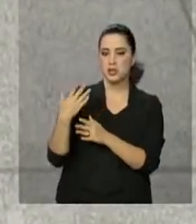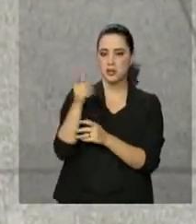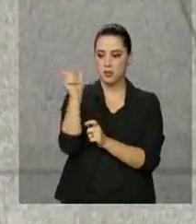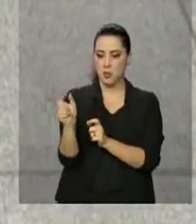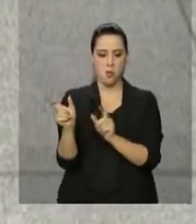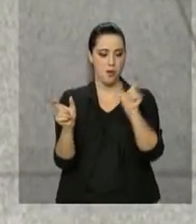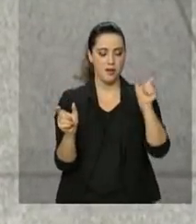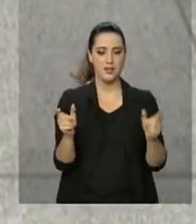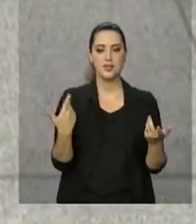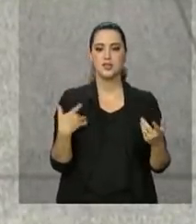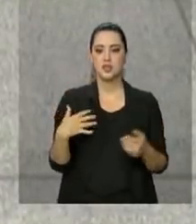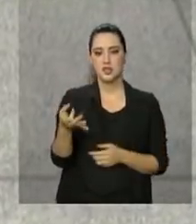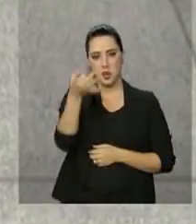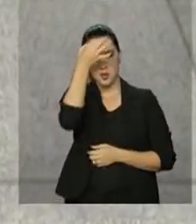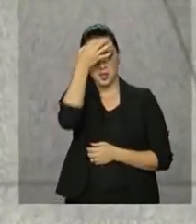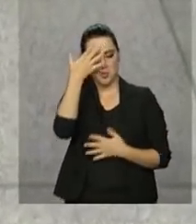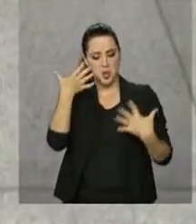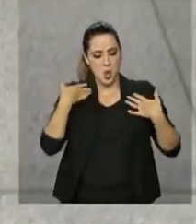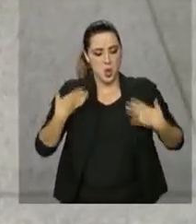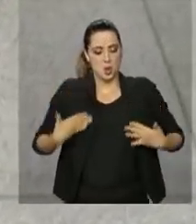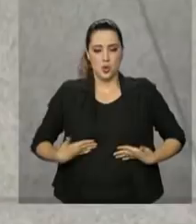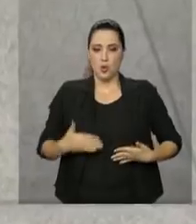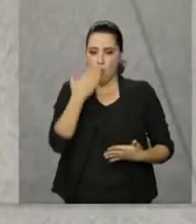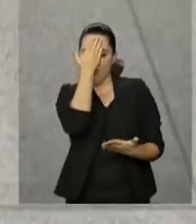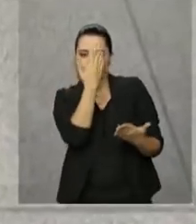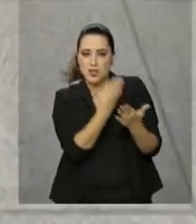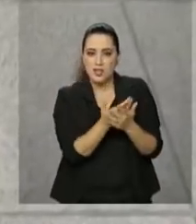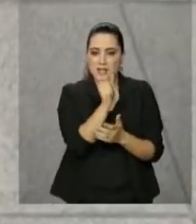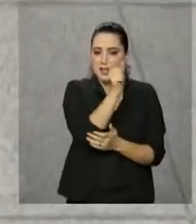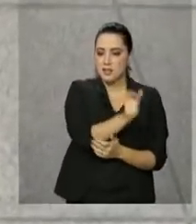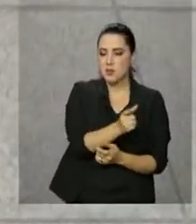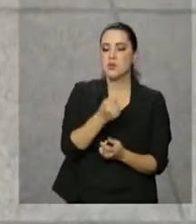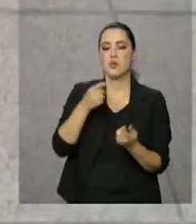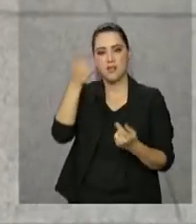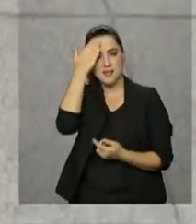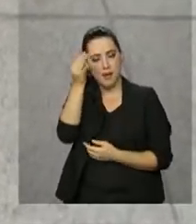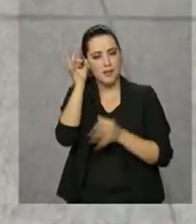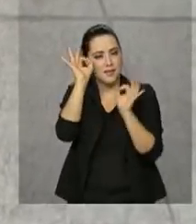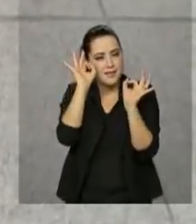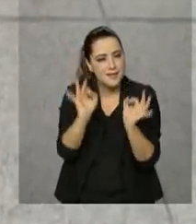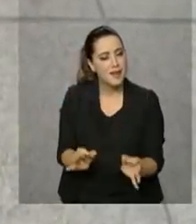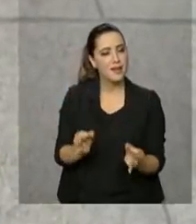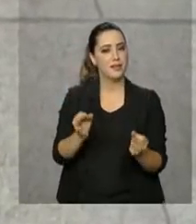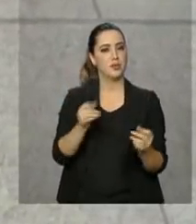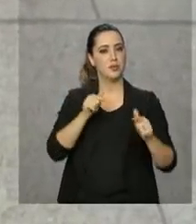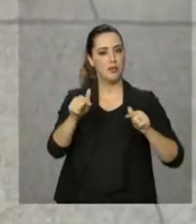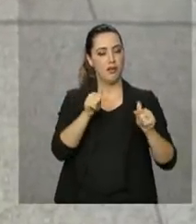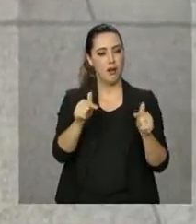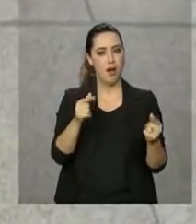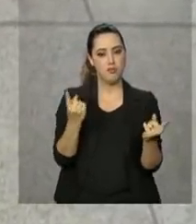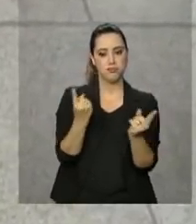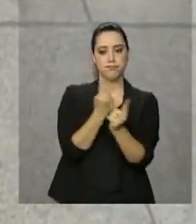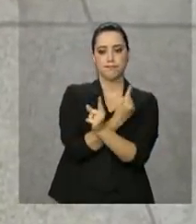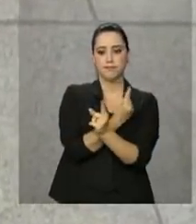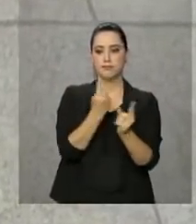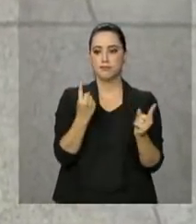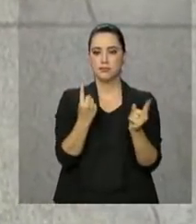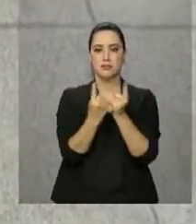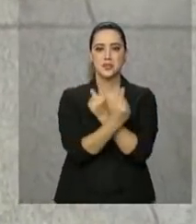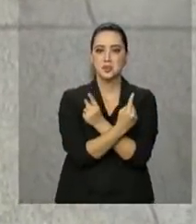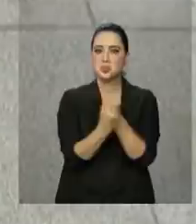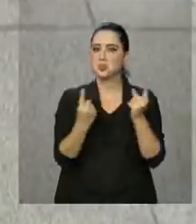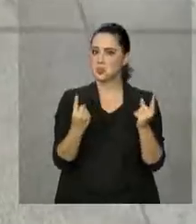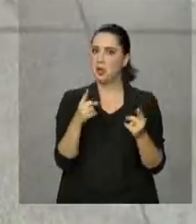Fuzileiros Navais, um espírito de corpo, de confiar um no outro e saber o que cada um está fazendo ali. Então é importante essa união entre os